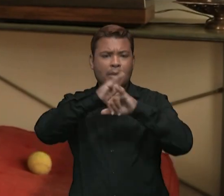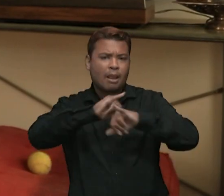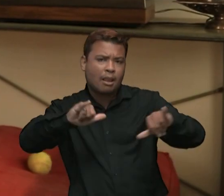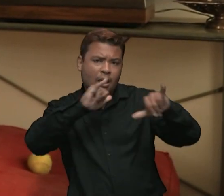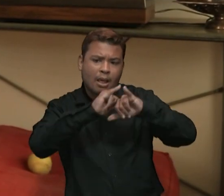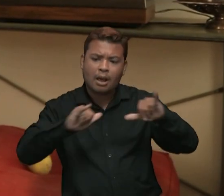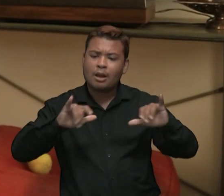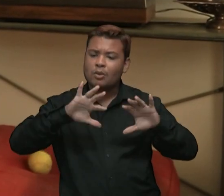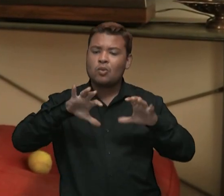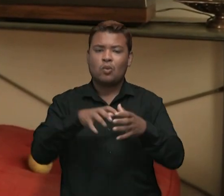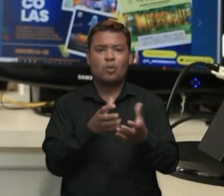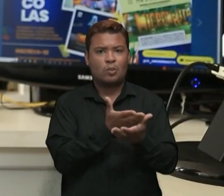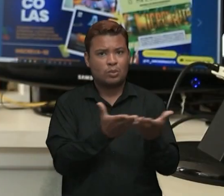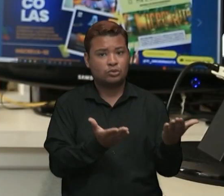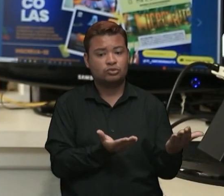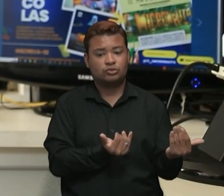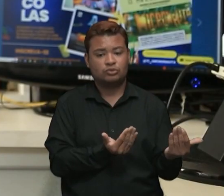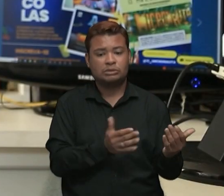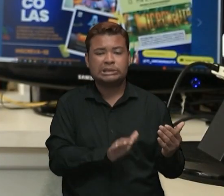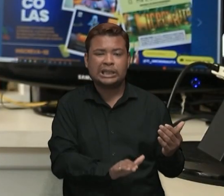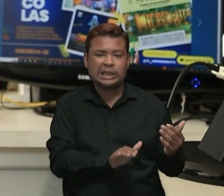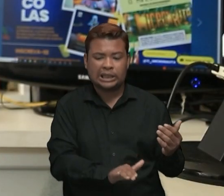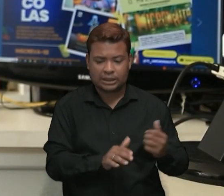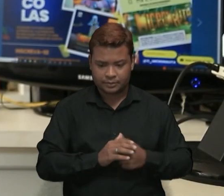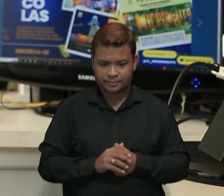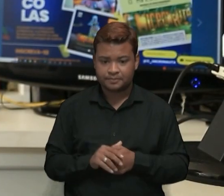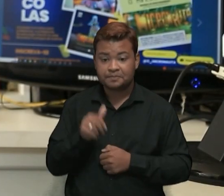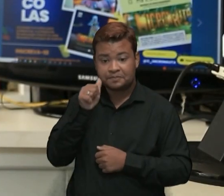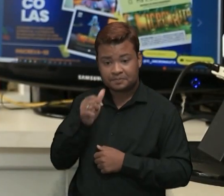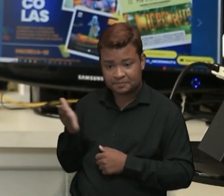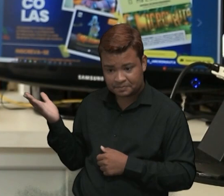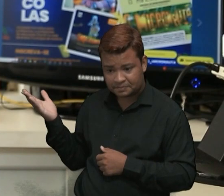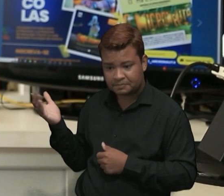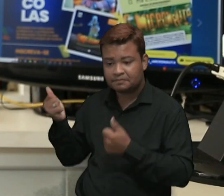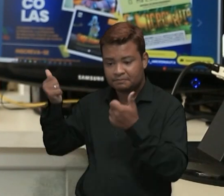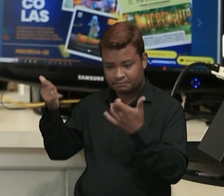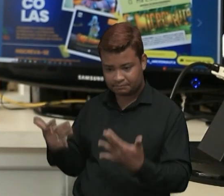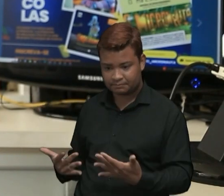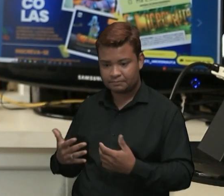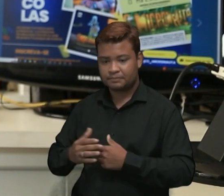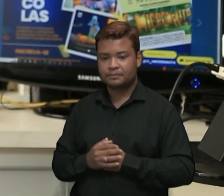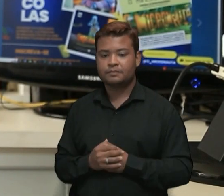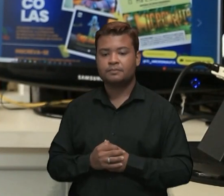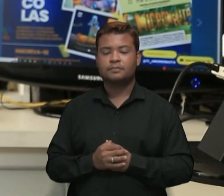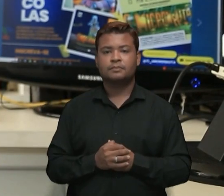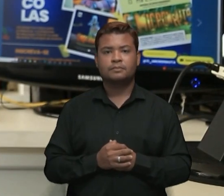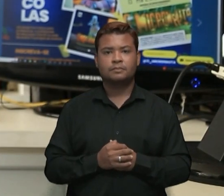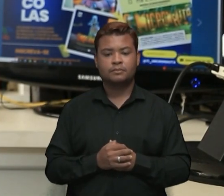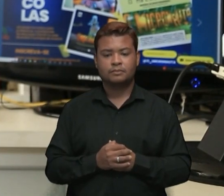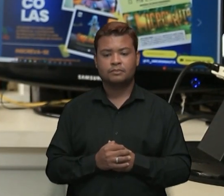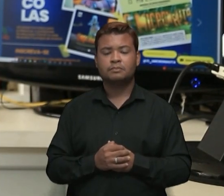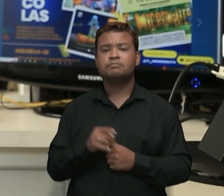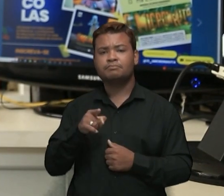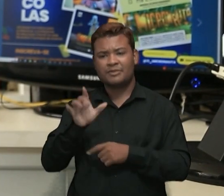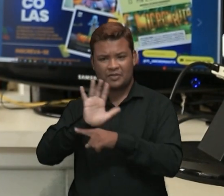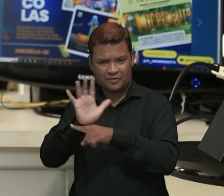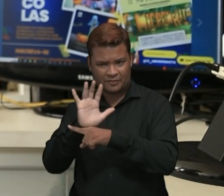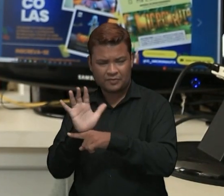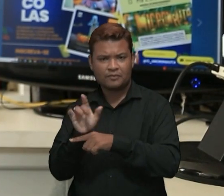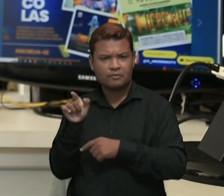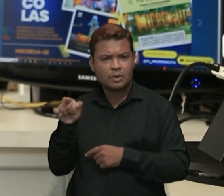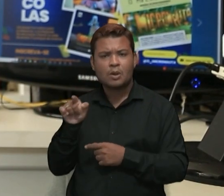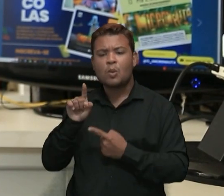da primeira infância. Como conta a Daniela Fiuza, produtora executiva do filme. O Micronauta ele tem